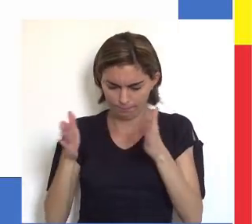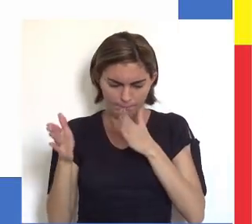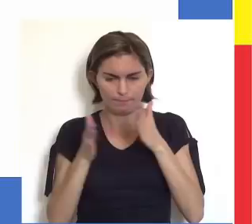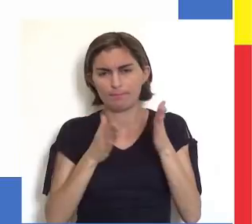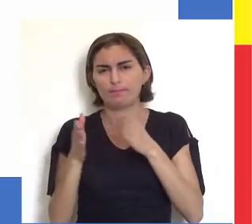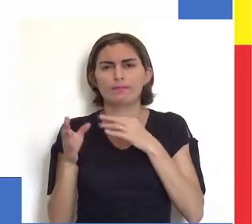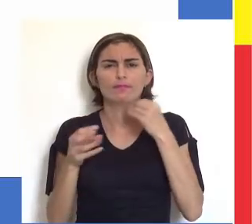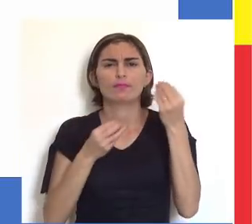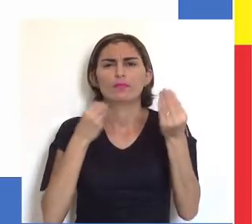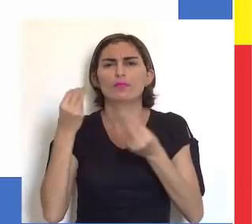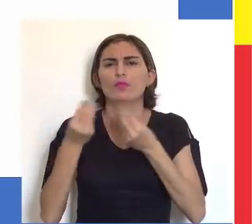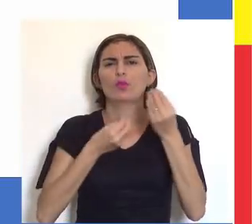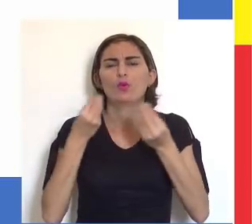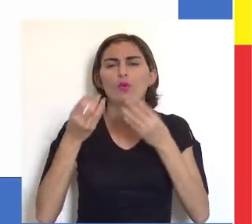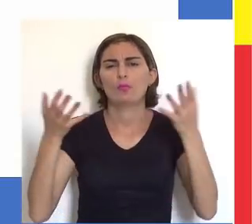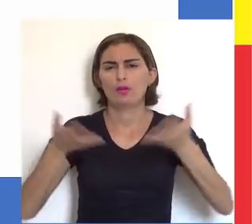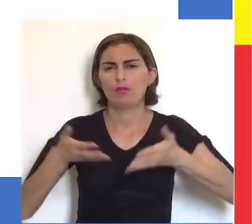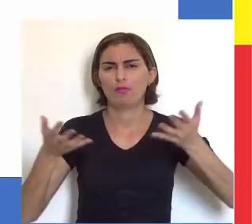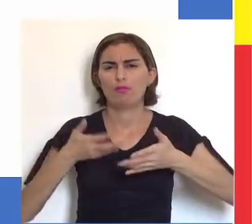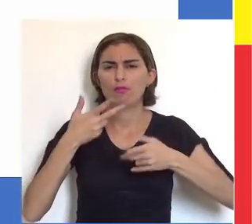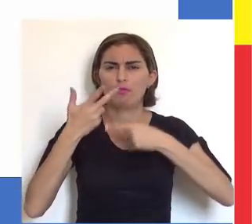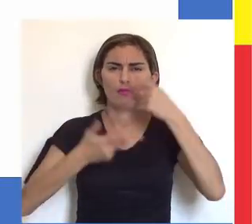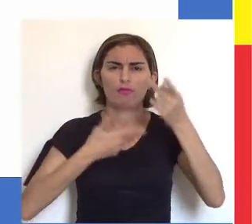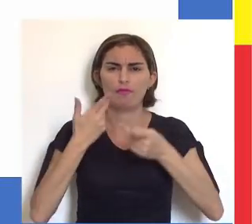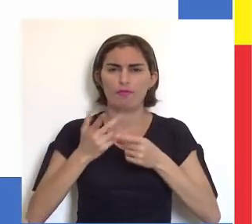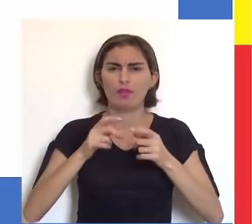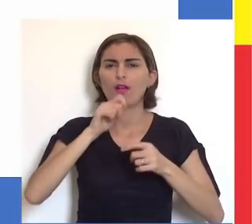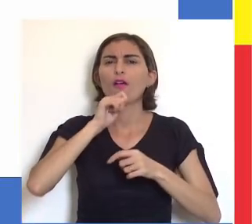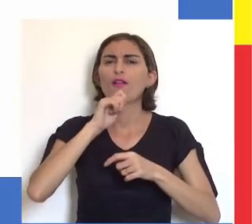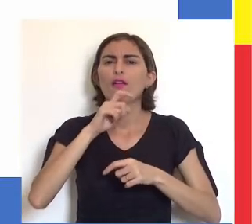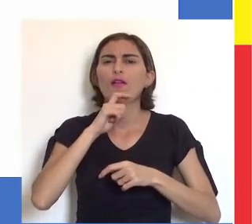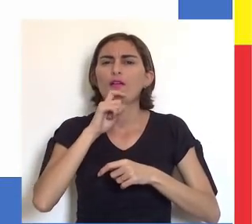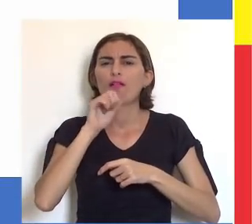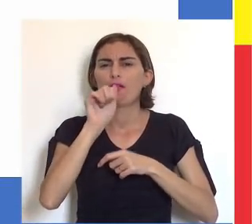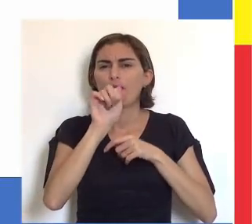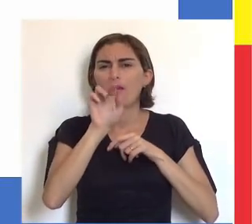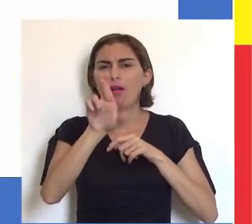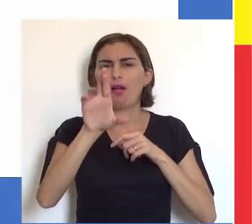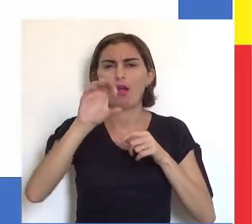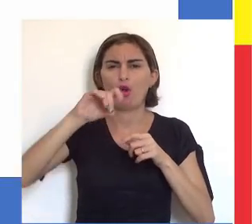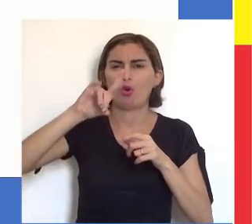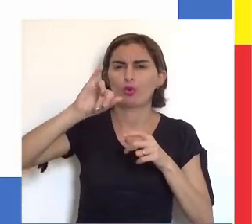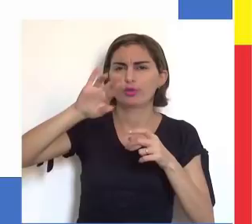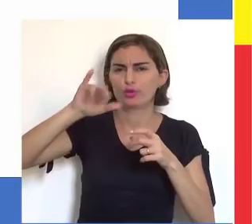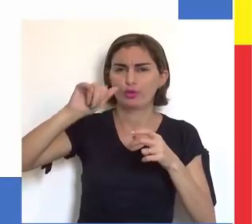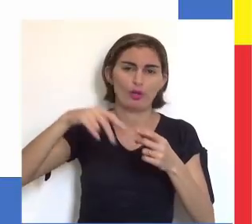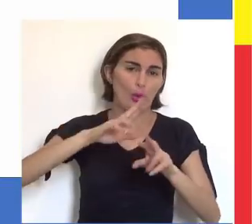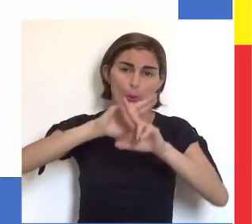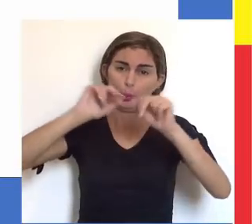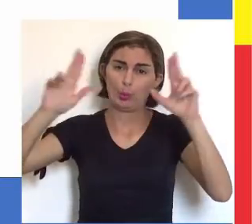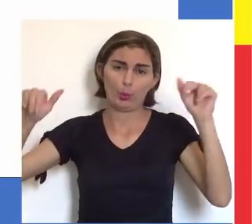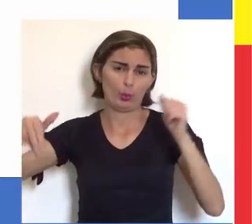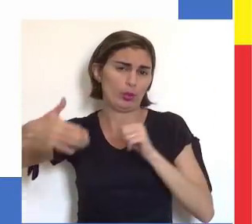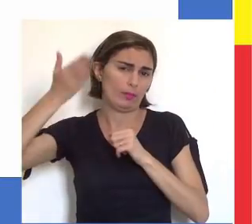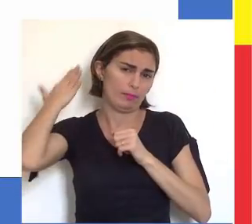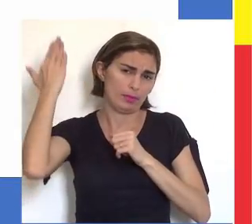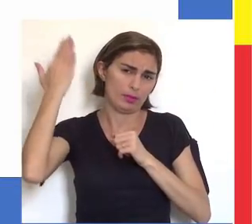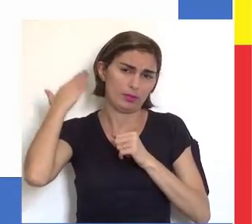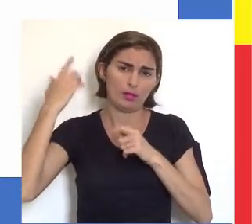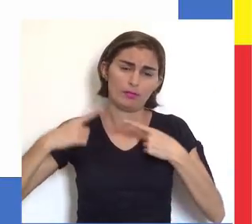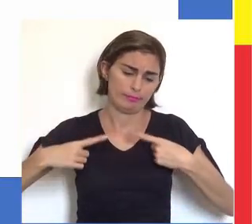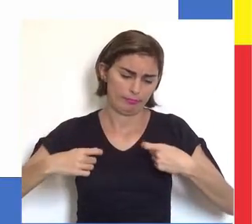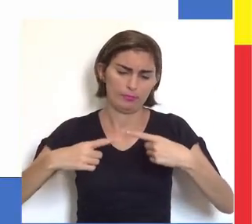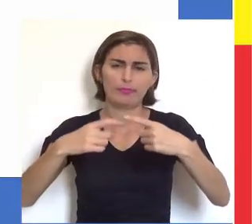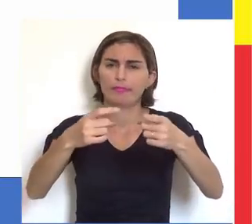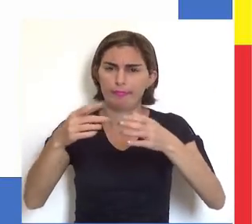A gente sabe que é agora, porque ele fala que um ar-condicionado tem um ar-condicionado ali. Não haveria nunca um ar-condicionado no meio de uma batalha,